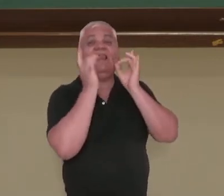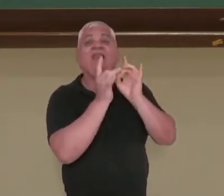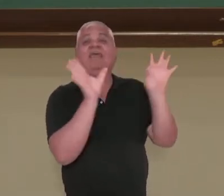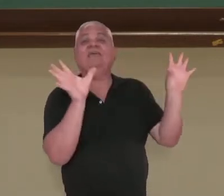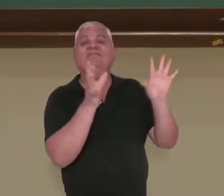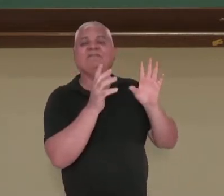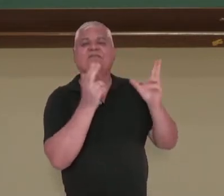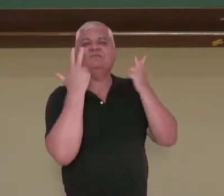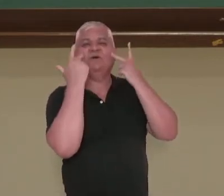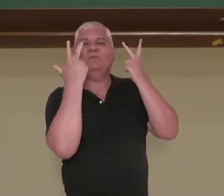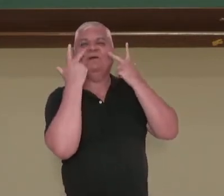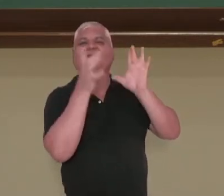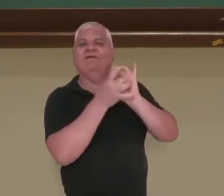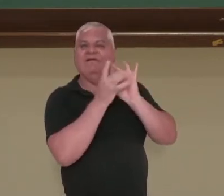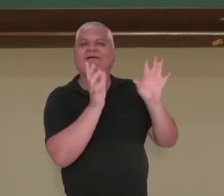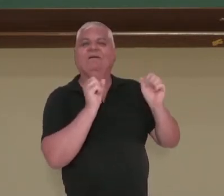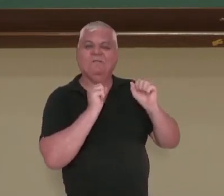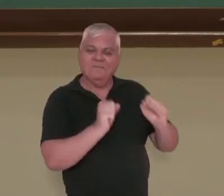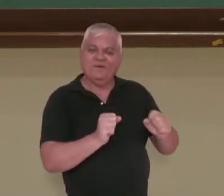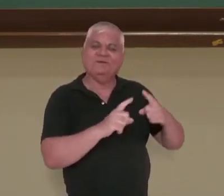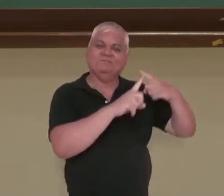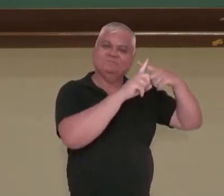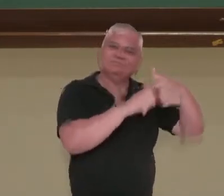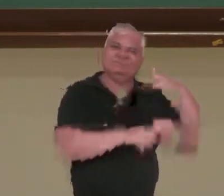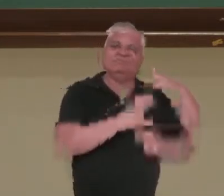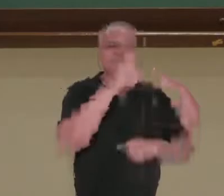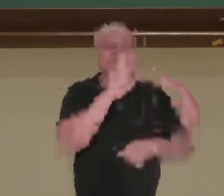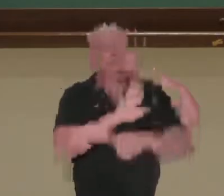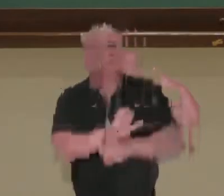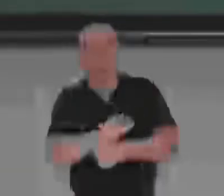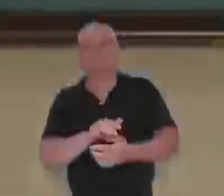mais competitivo ou mais cooperativo.